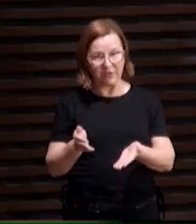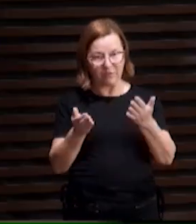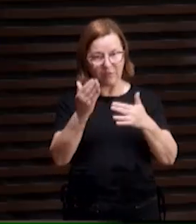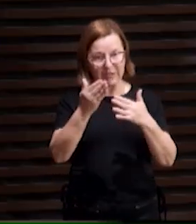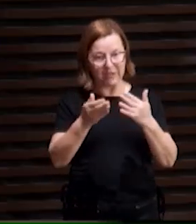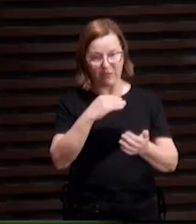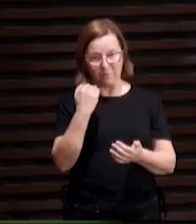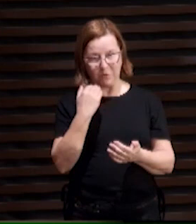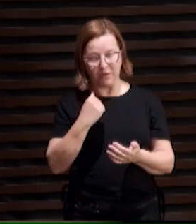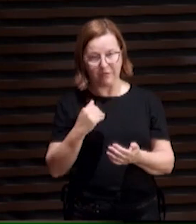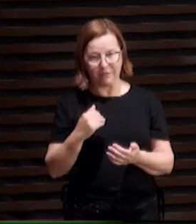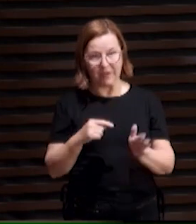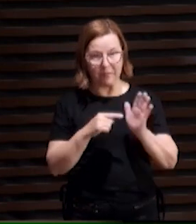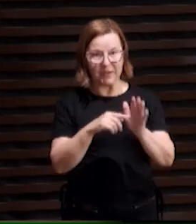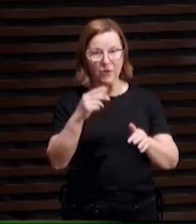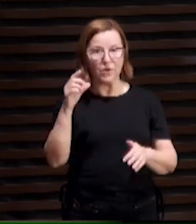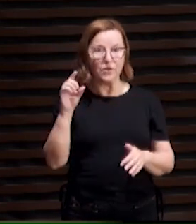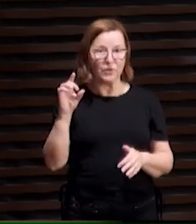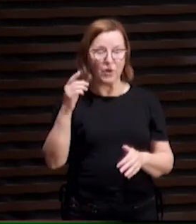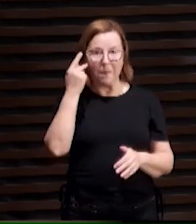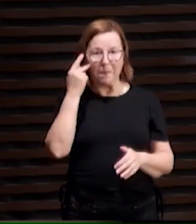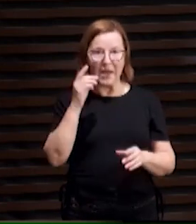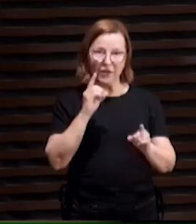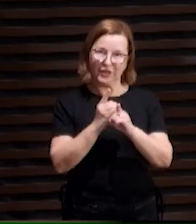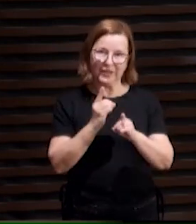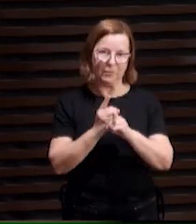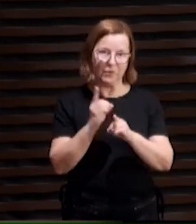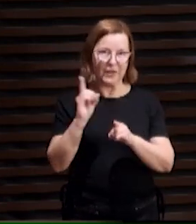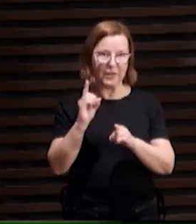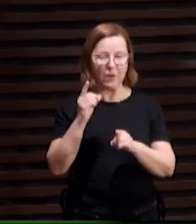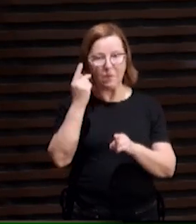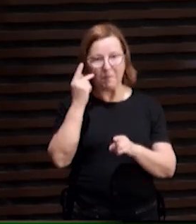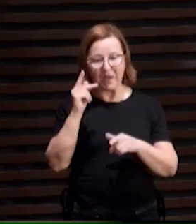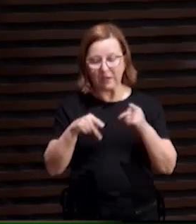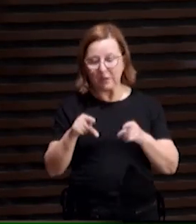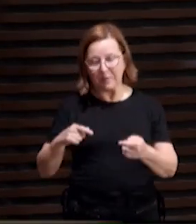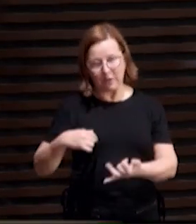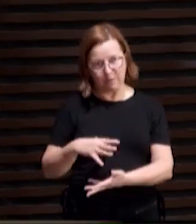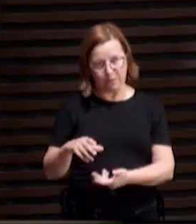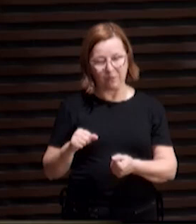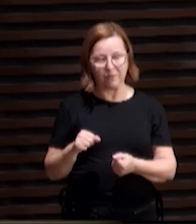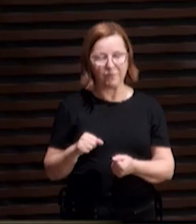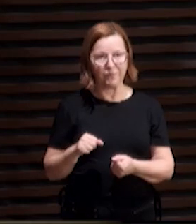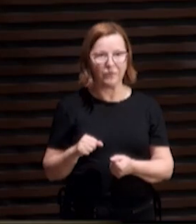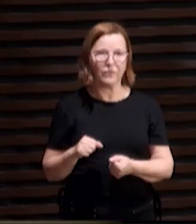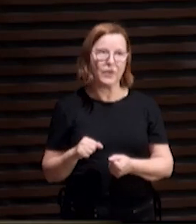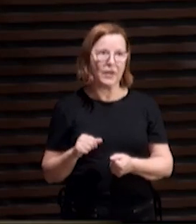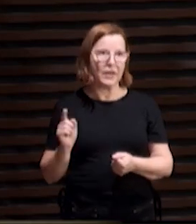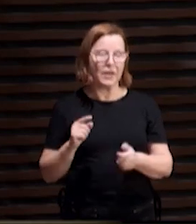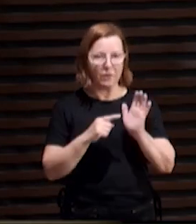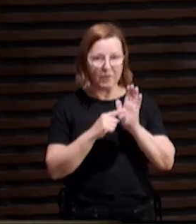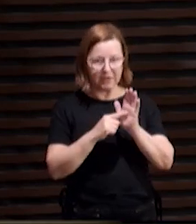ele apareceu só aos discípulos. Ele não apareceu ao mundo. Ainda falei isso hoje com os homens. Ele não